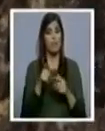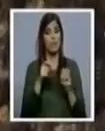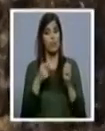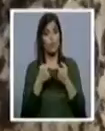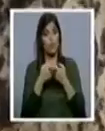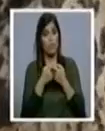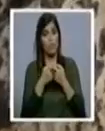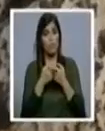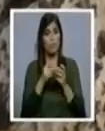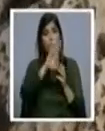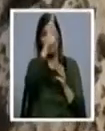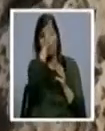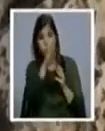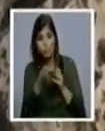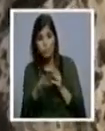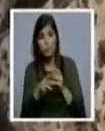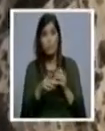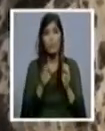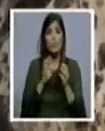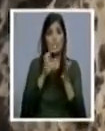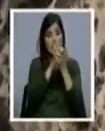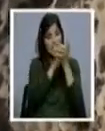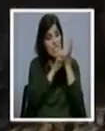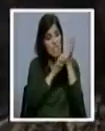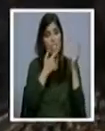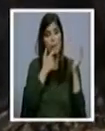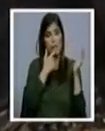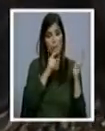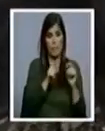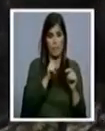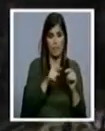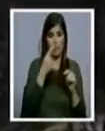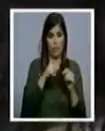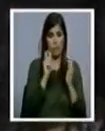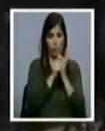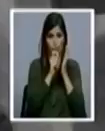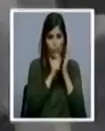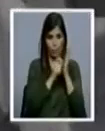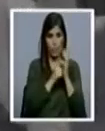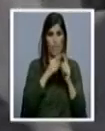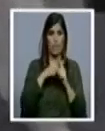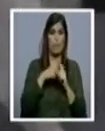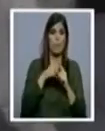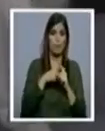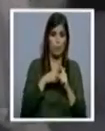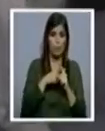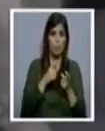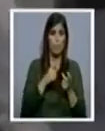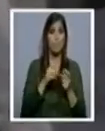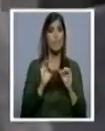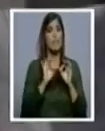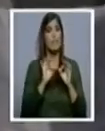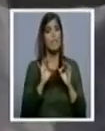zonas costeiras de afloramentos rochosos. Para isso, usam registadores de temperatura ou, como